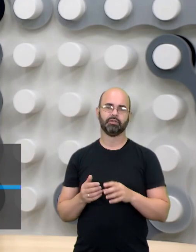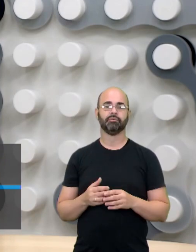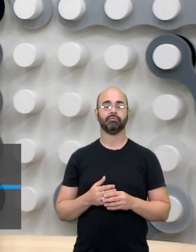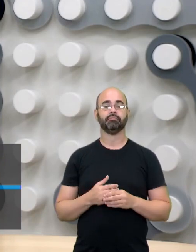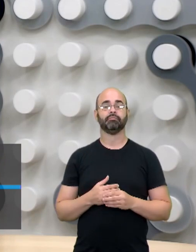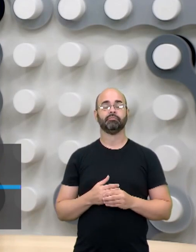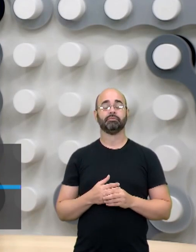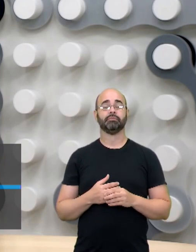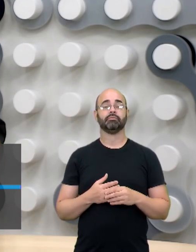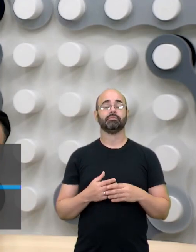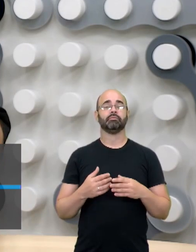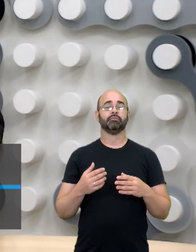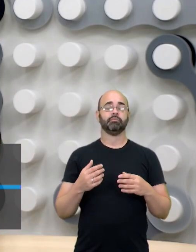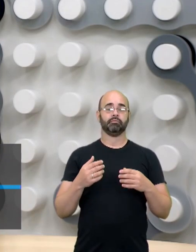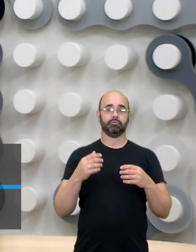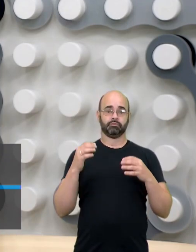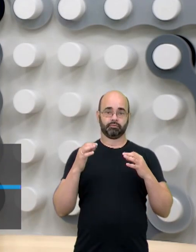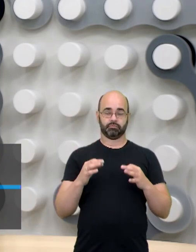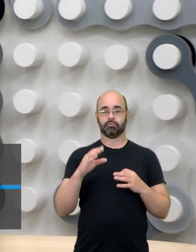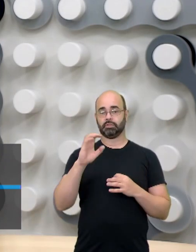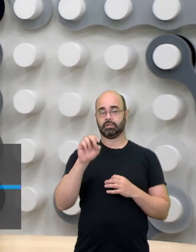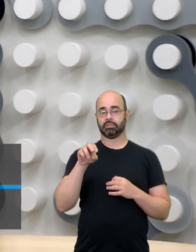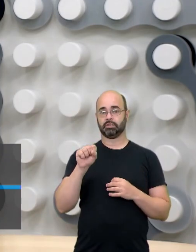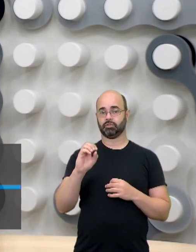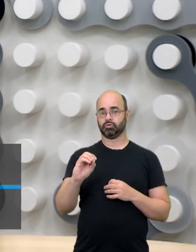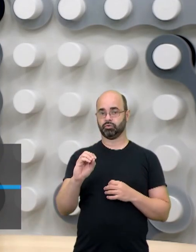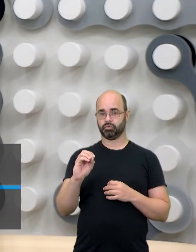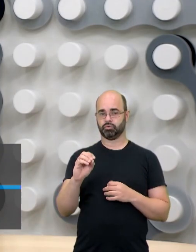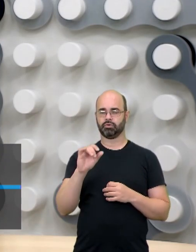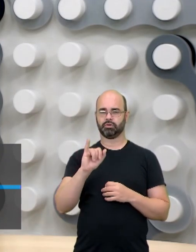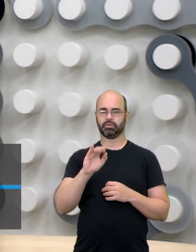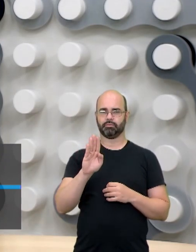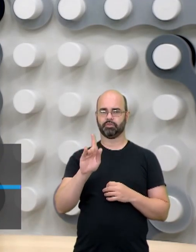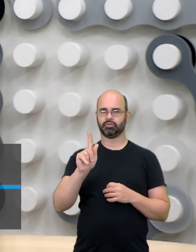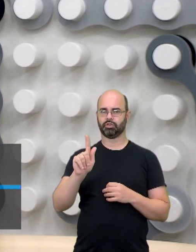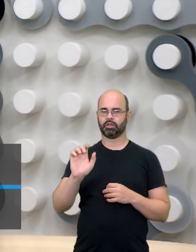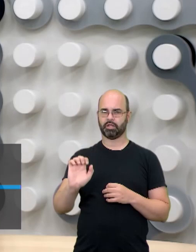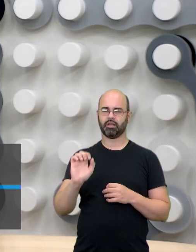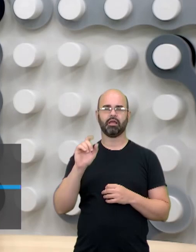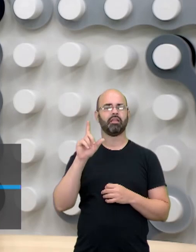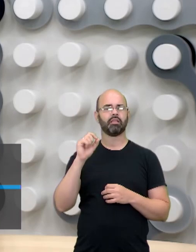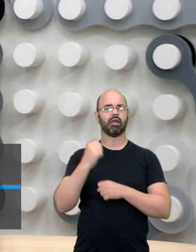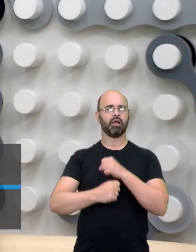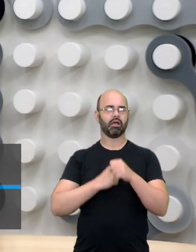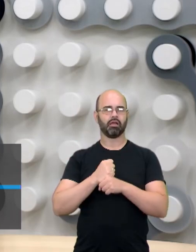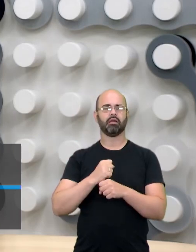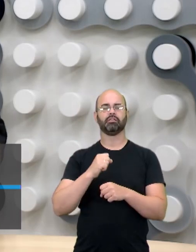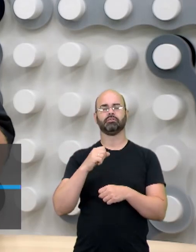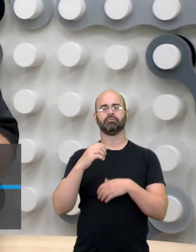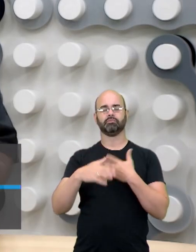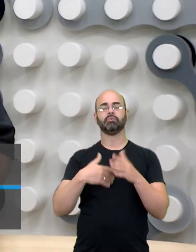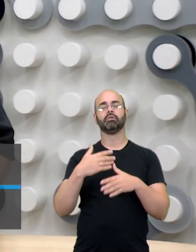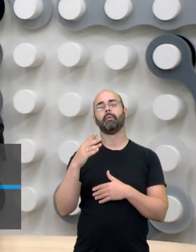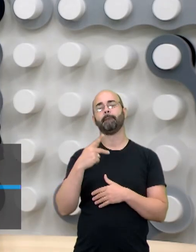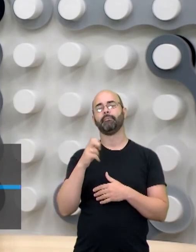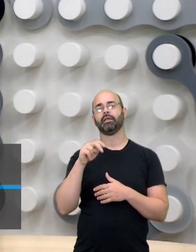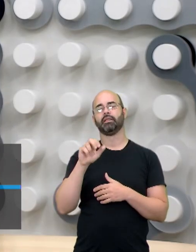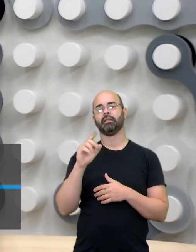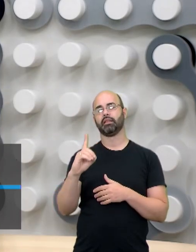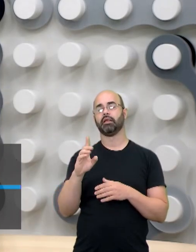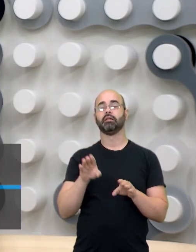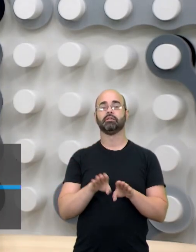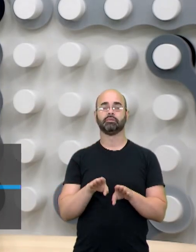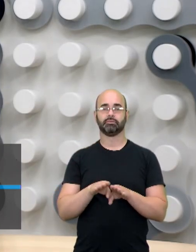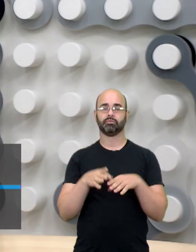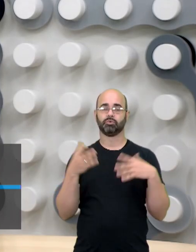informações feitas aí pelo censo, que é feito aí pelo IBGE a cada 10 anos, pelo PNAD, inclusive é o tema da sistematização